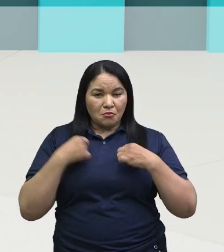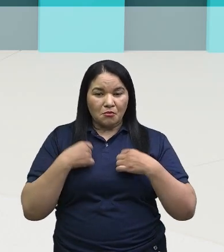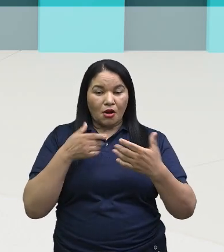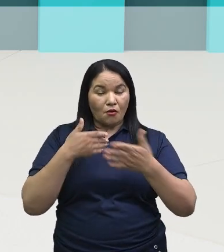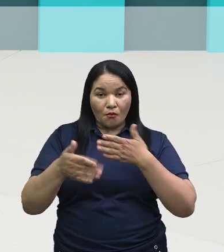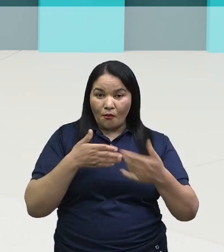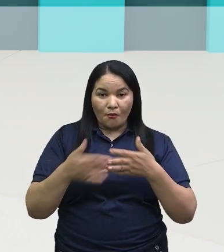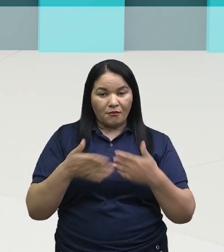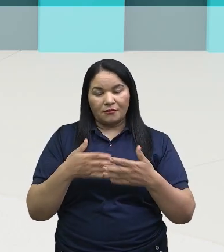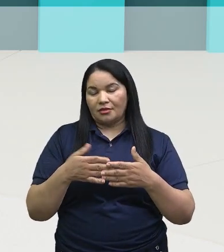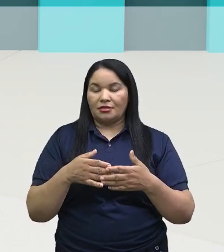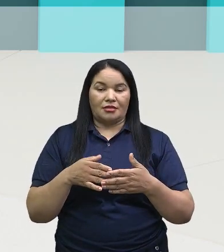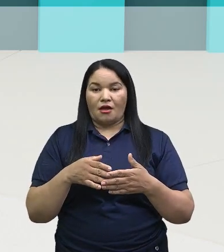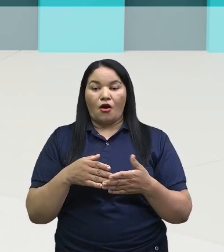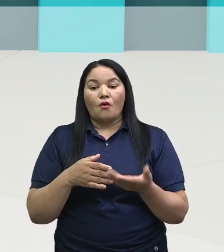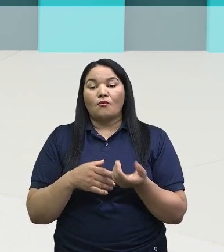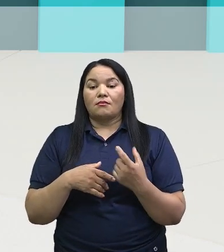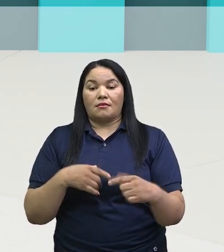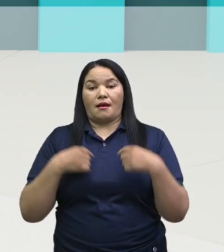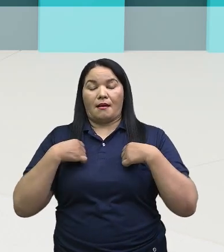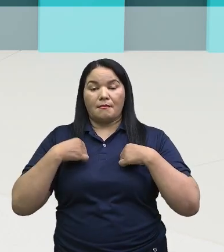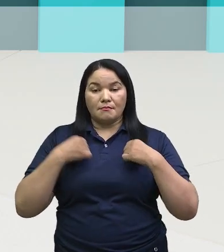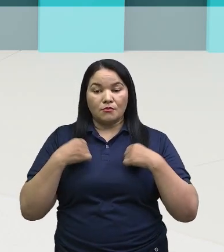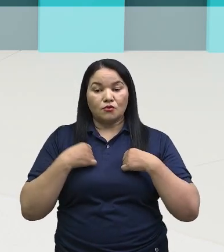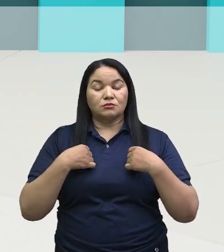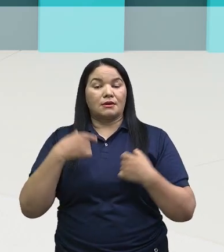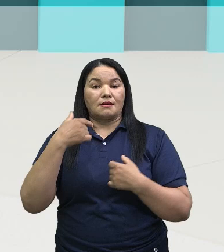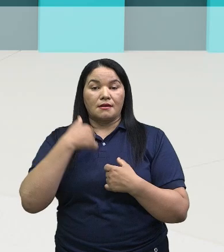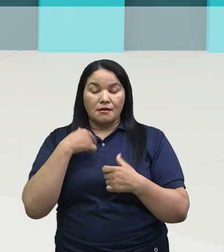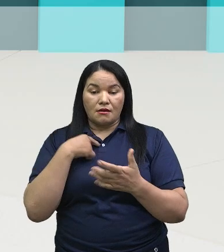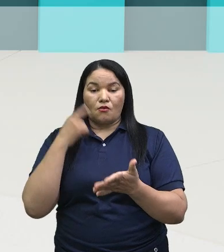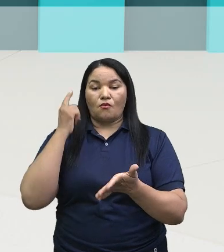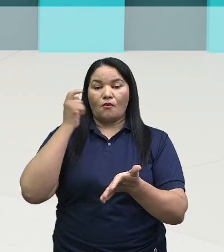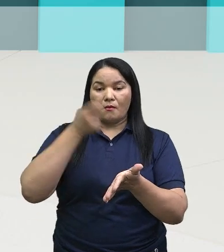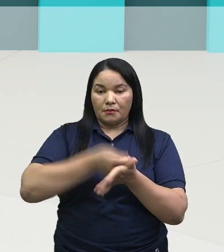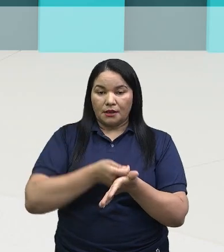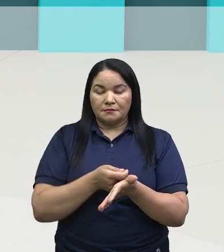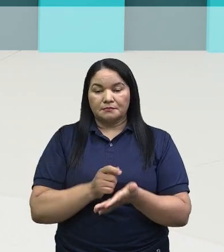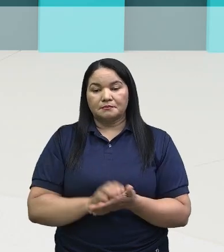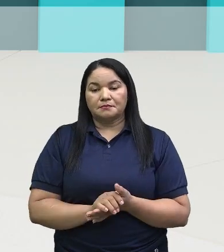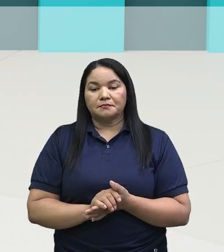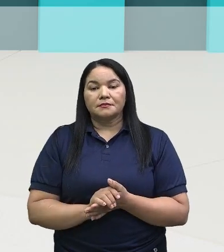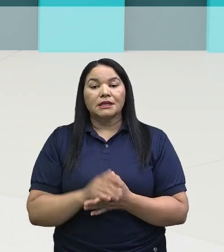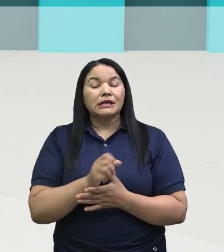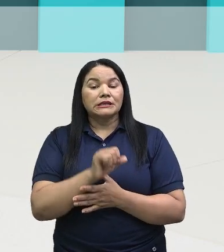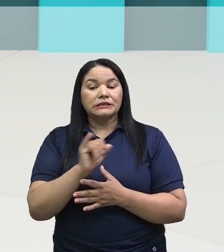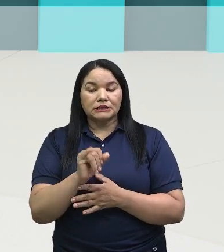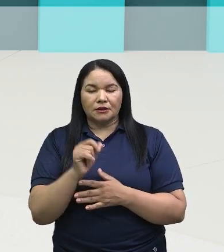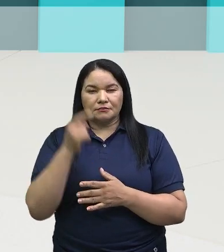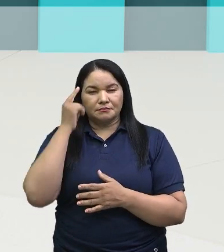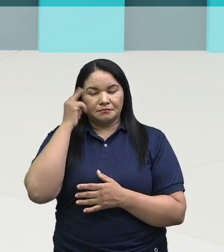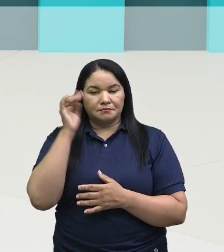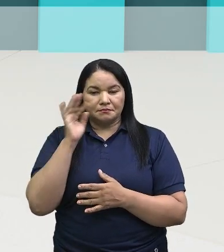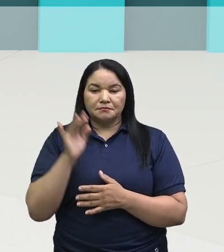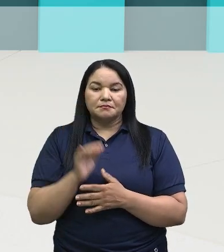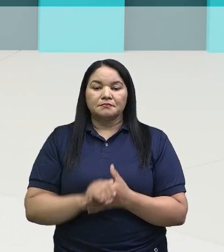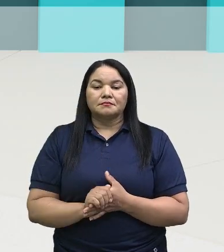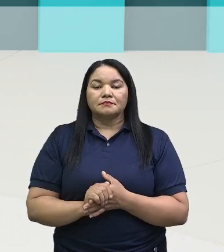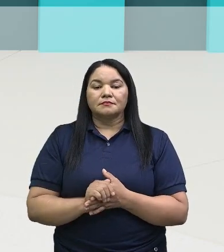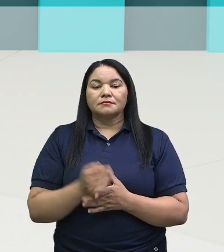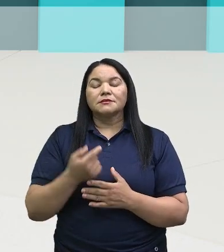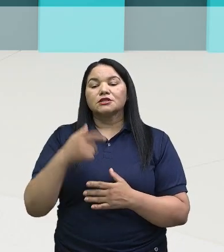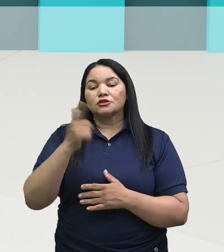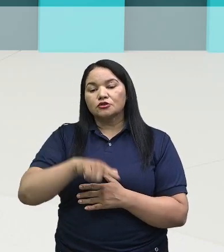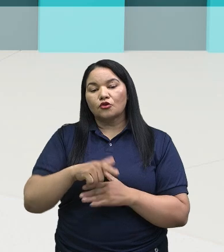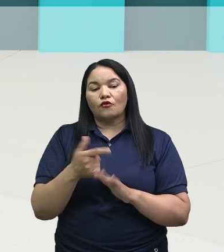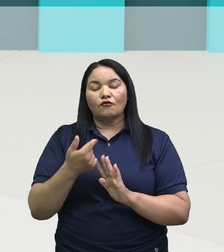precinho? Não. É a blusa que comprei. Ok? Então, se eu pensar, vamos voltar lá para os conceitos.